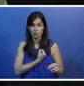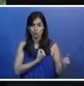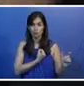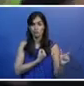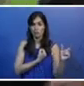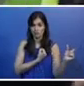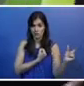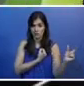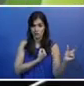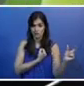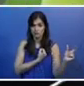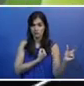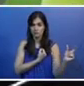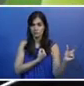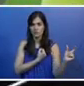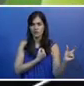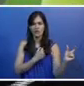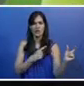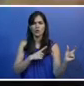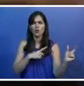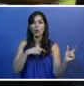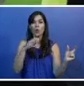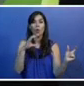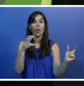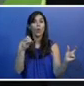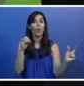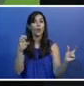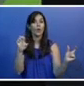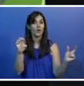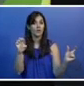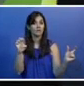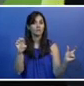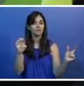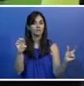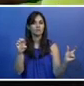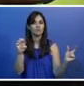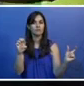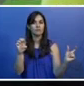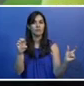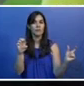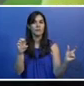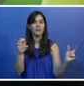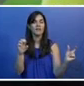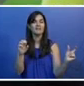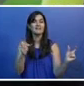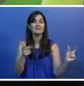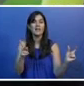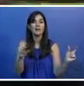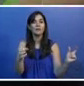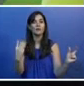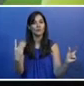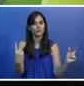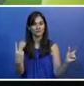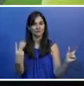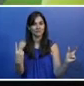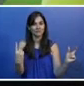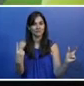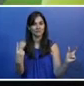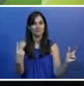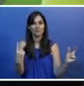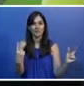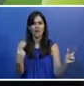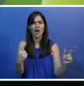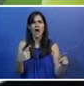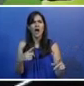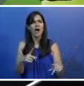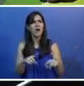frente, quando não tem um número na frente, o coeficiente vai ser 1. Sempre